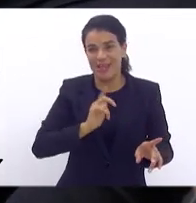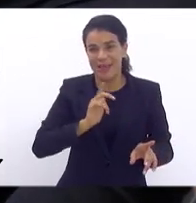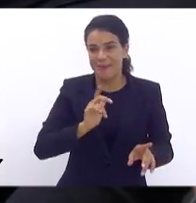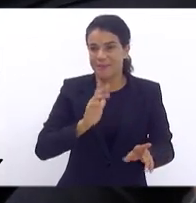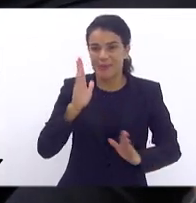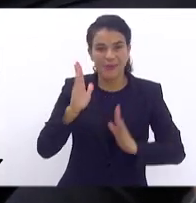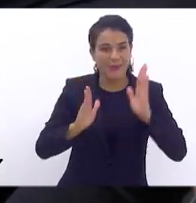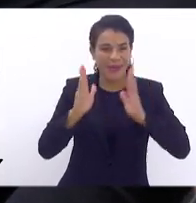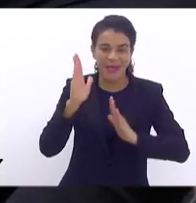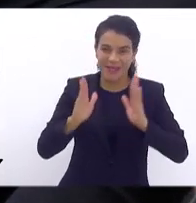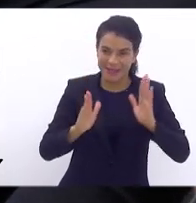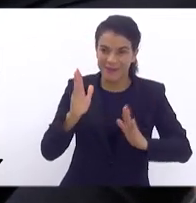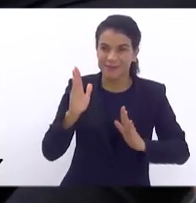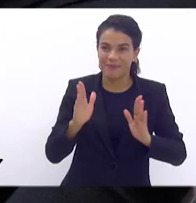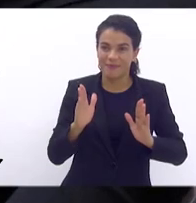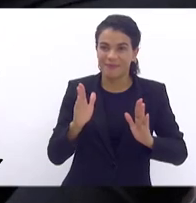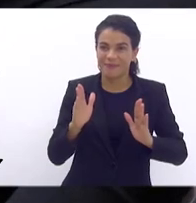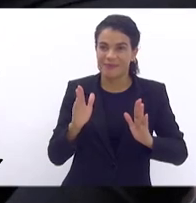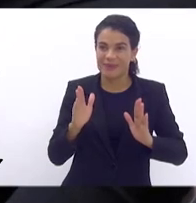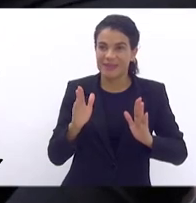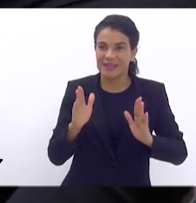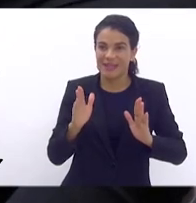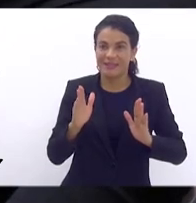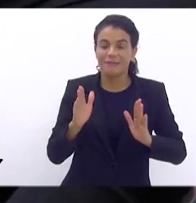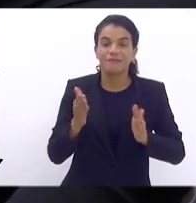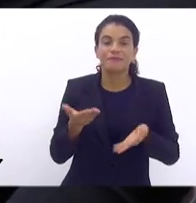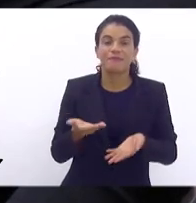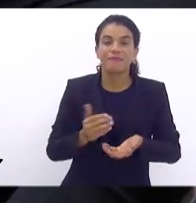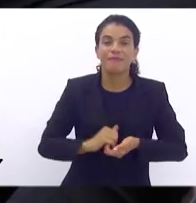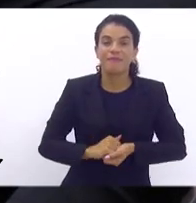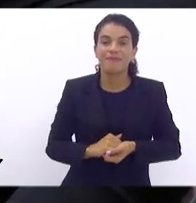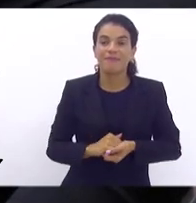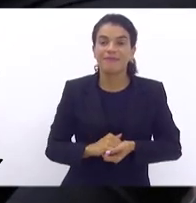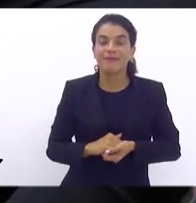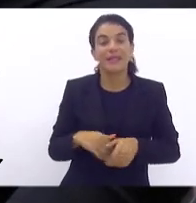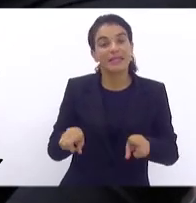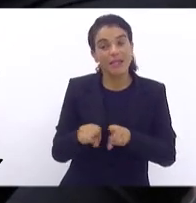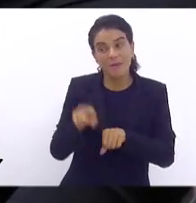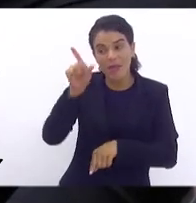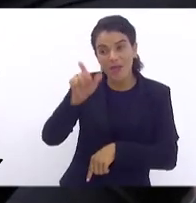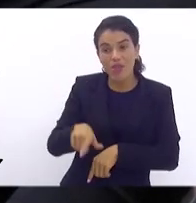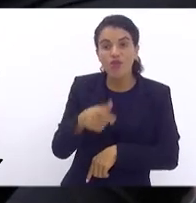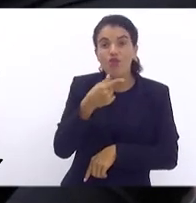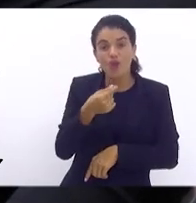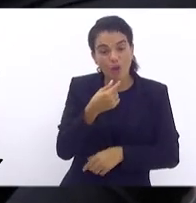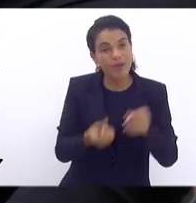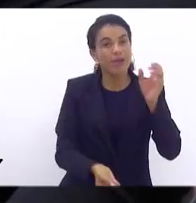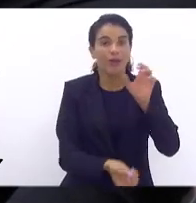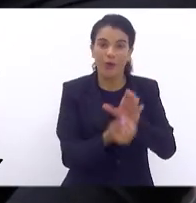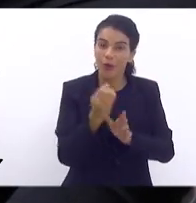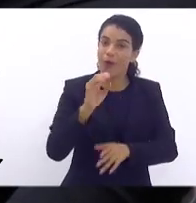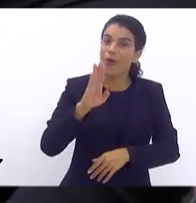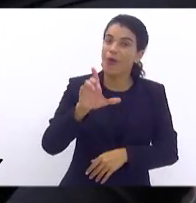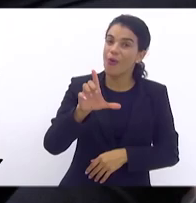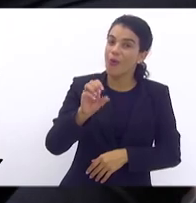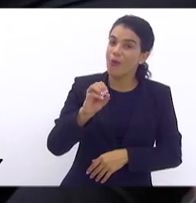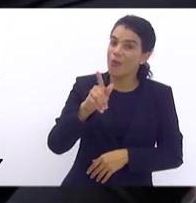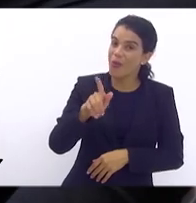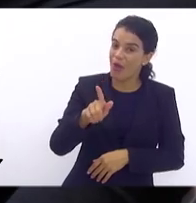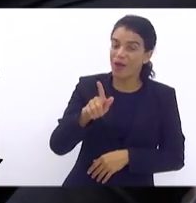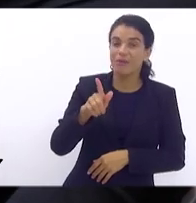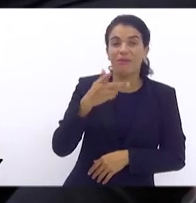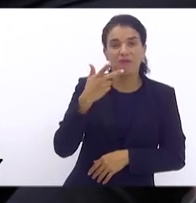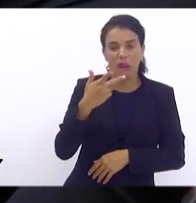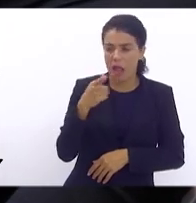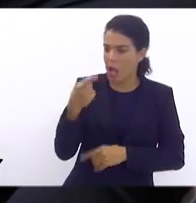circulou na imprensa e ele criou um blog para contestar Aquelas